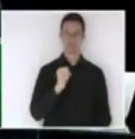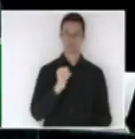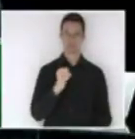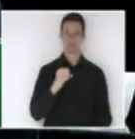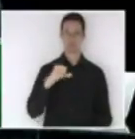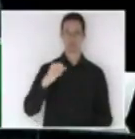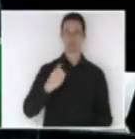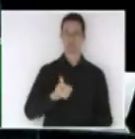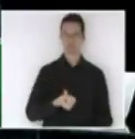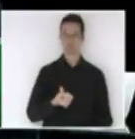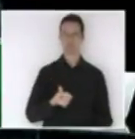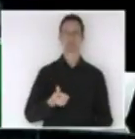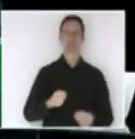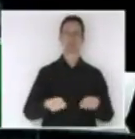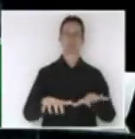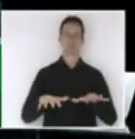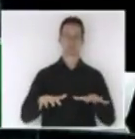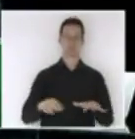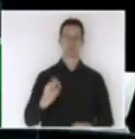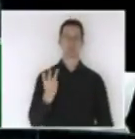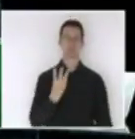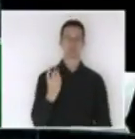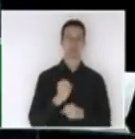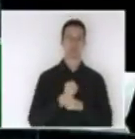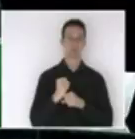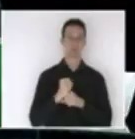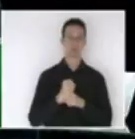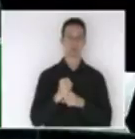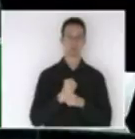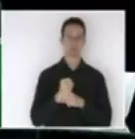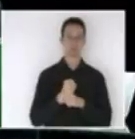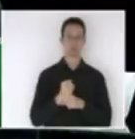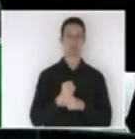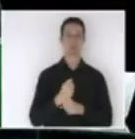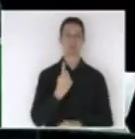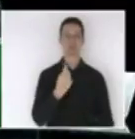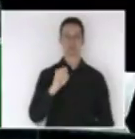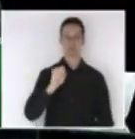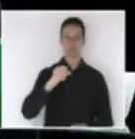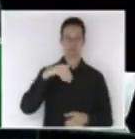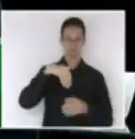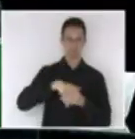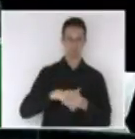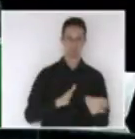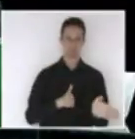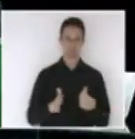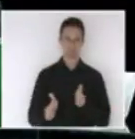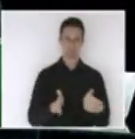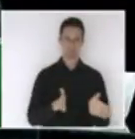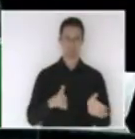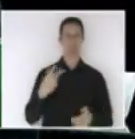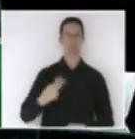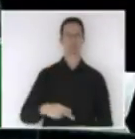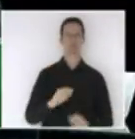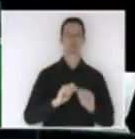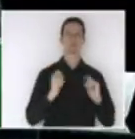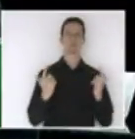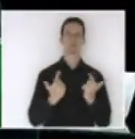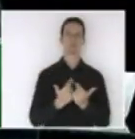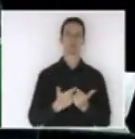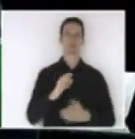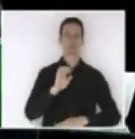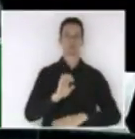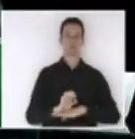86ª sessão ordinária da 3ª sessão legislativa da 18ª legislatura da Assembleia Legislativa do Estado de